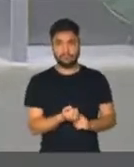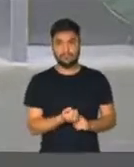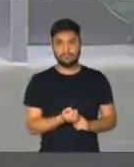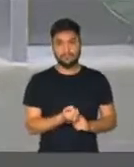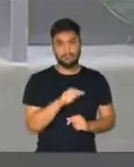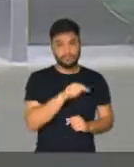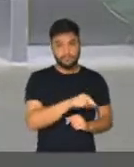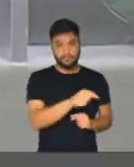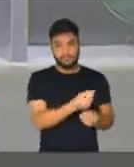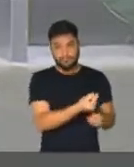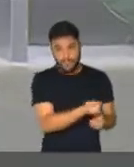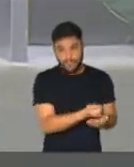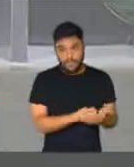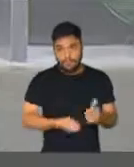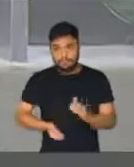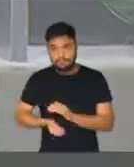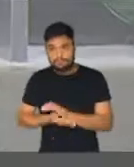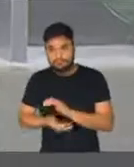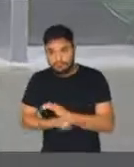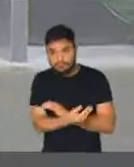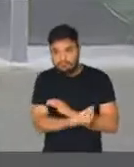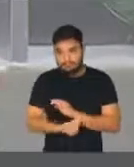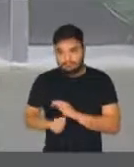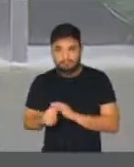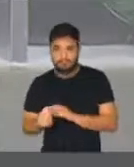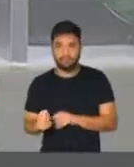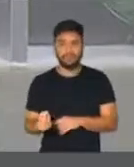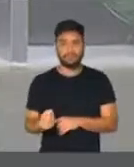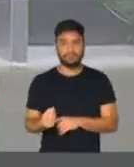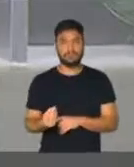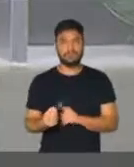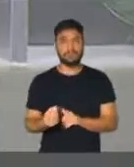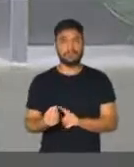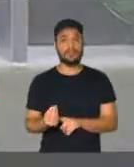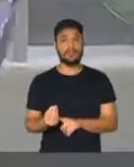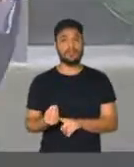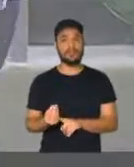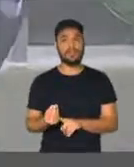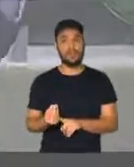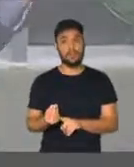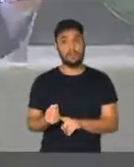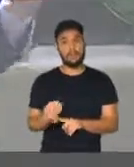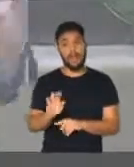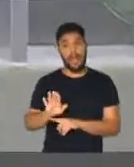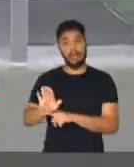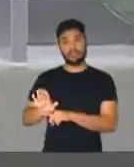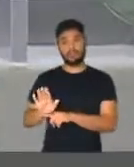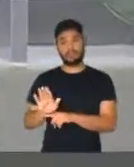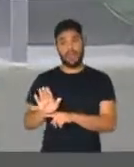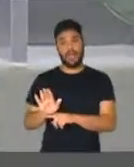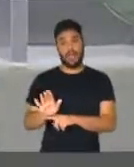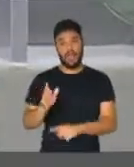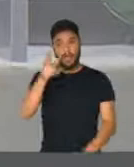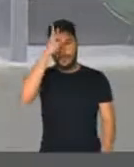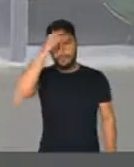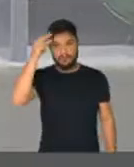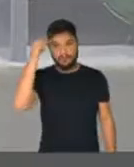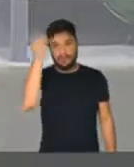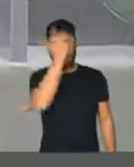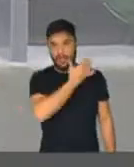no Caixa 2 e que, segundo ele, deveria ter sido para beneficiar o então